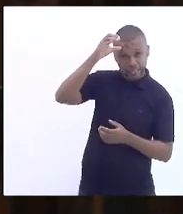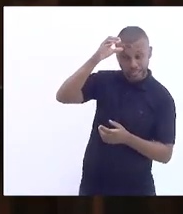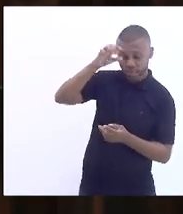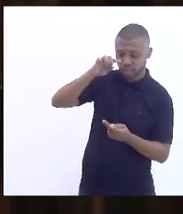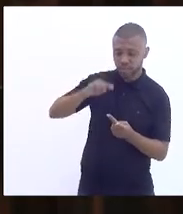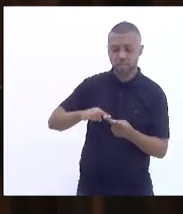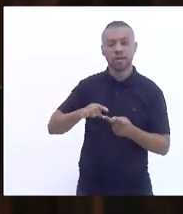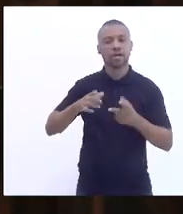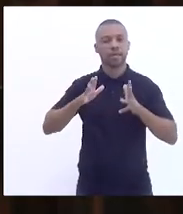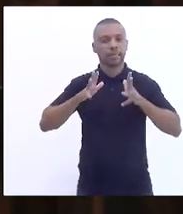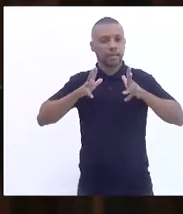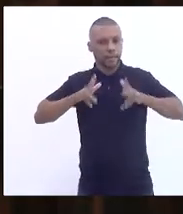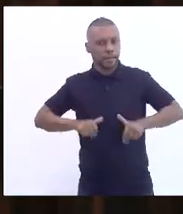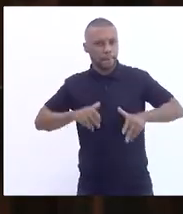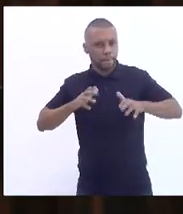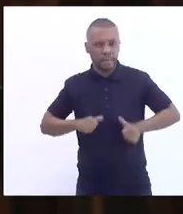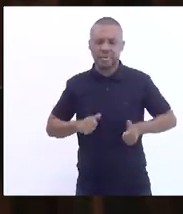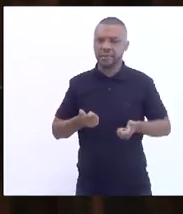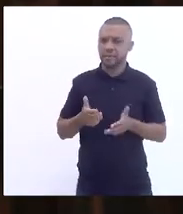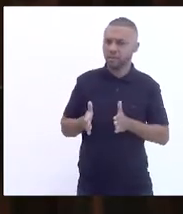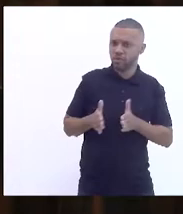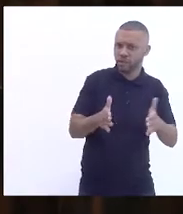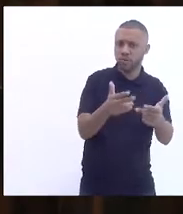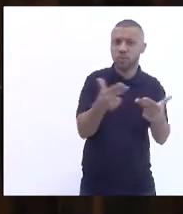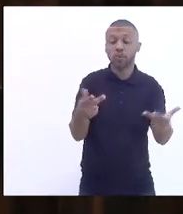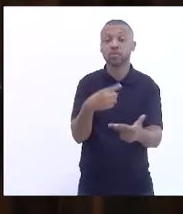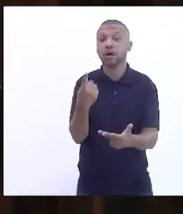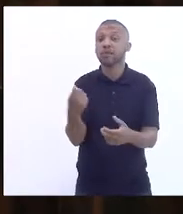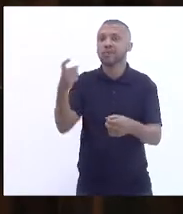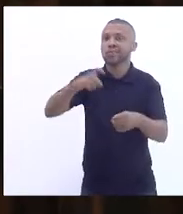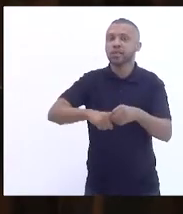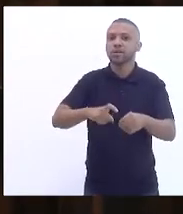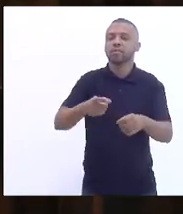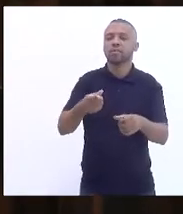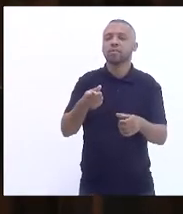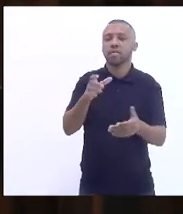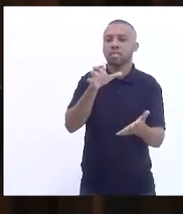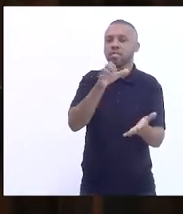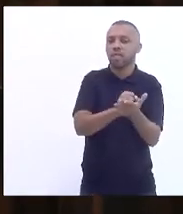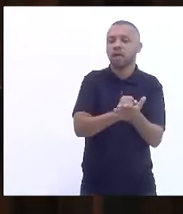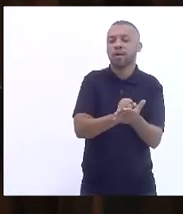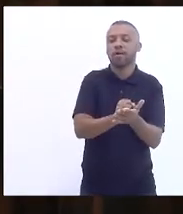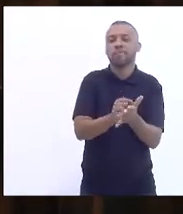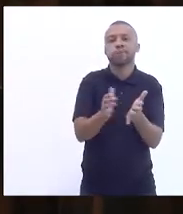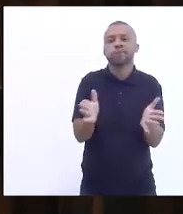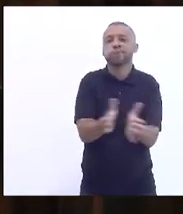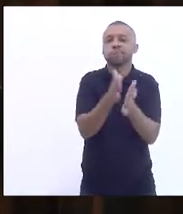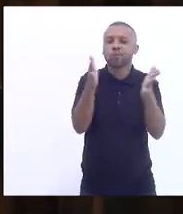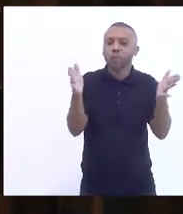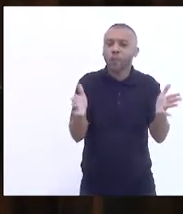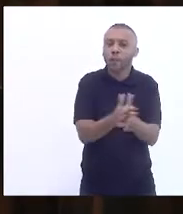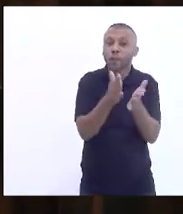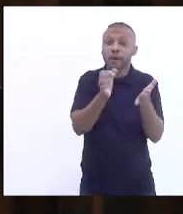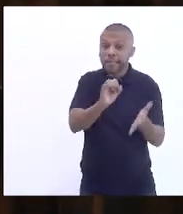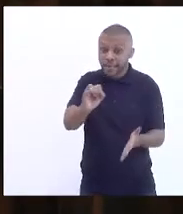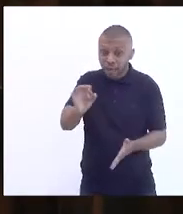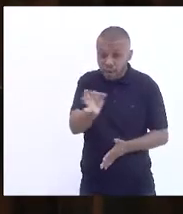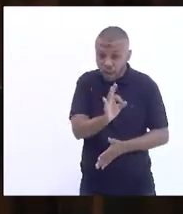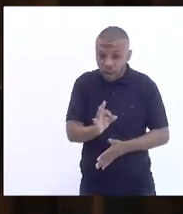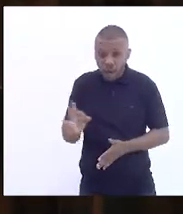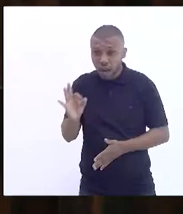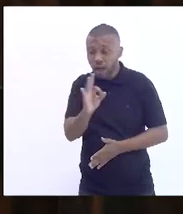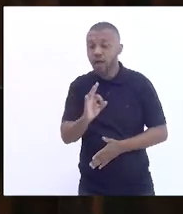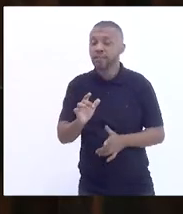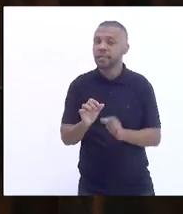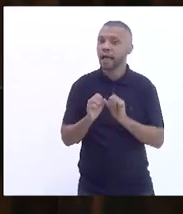básico a gente voltou o mapa da fome a cidade do Rio de Janeiro e se não fosse alerj aqui da 20 milhões né com uma